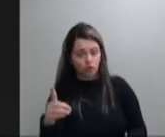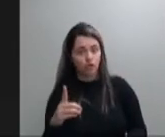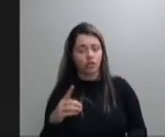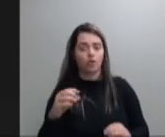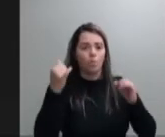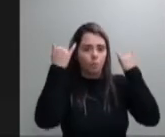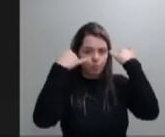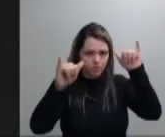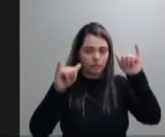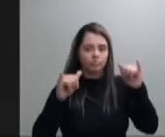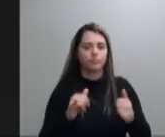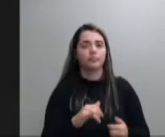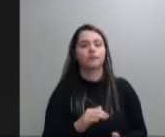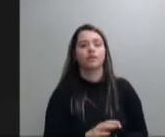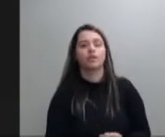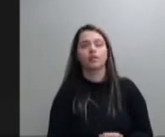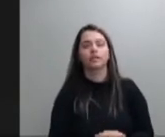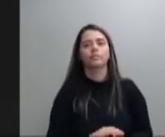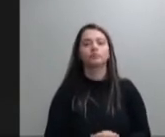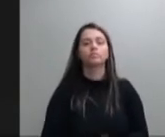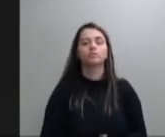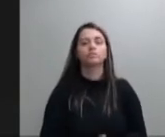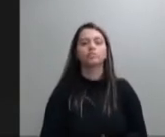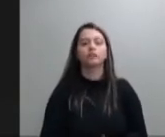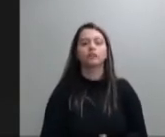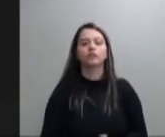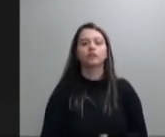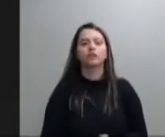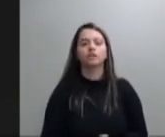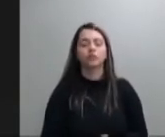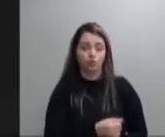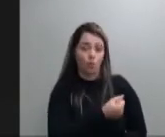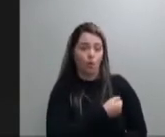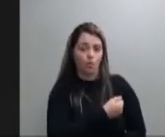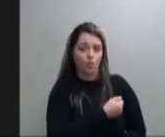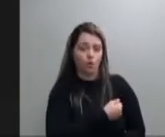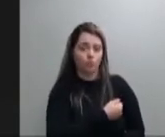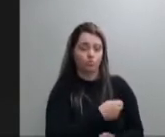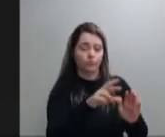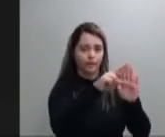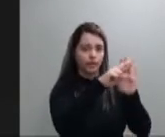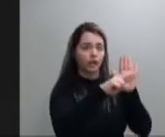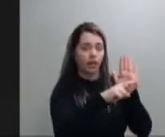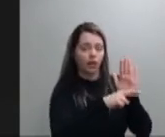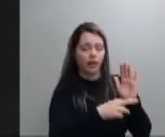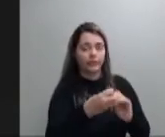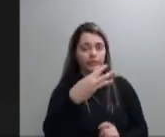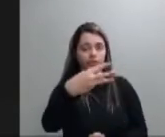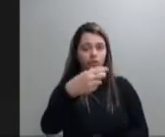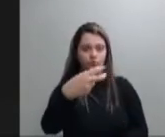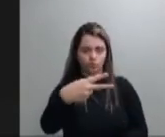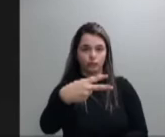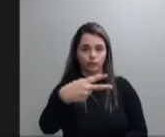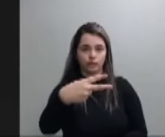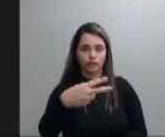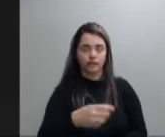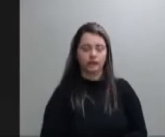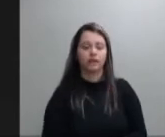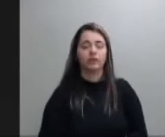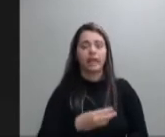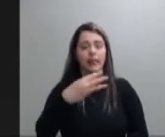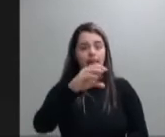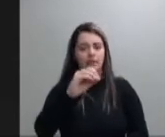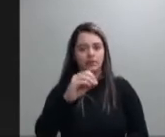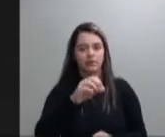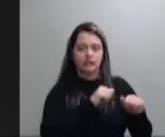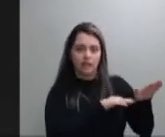do item e consequentemente do item correspondente do edital 32 de 30 de setembro de 2016